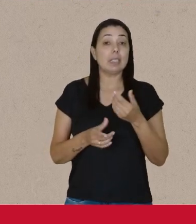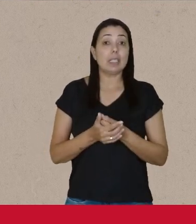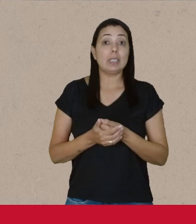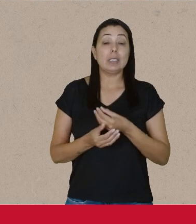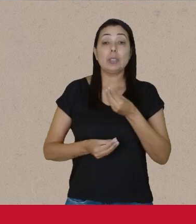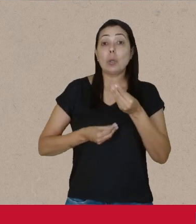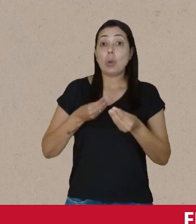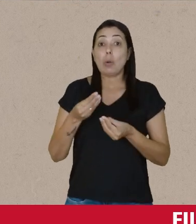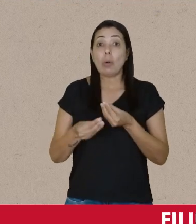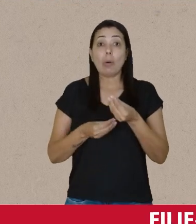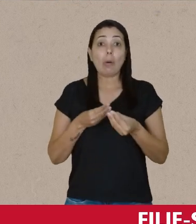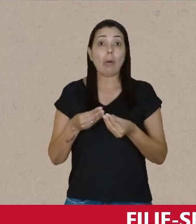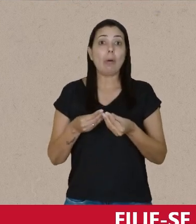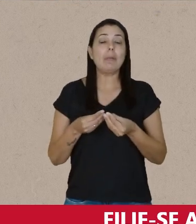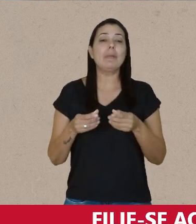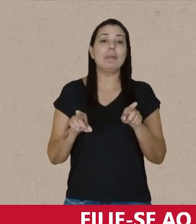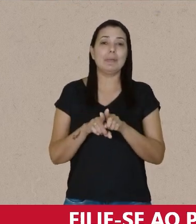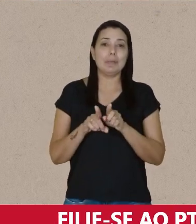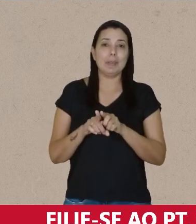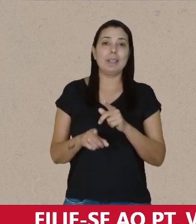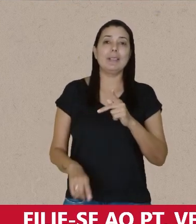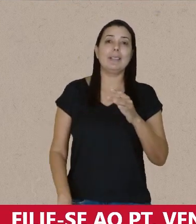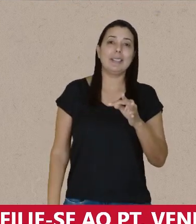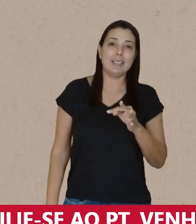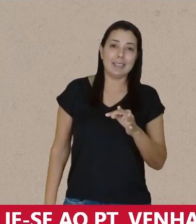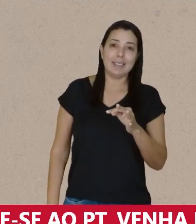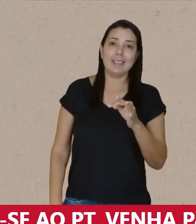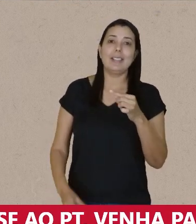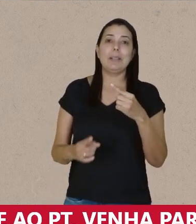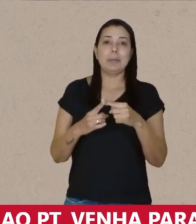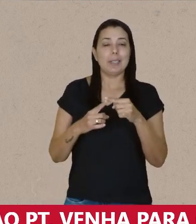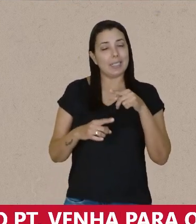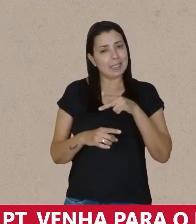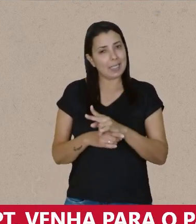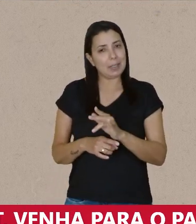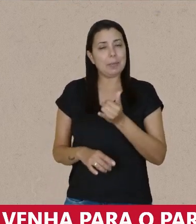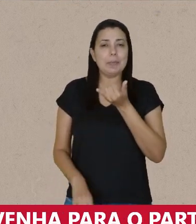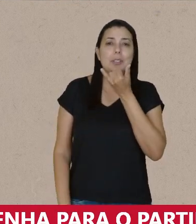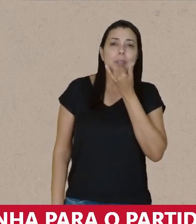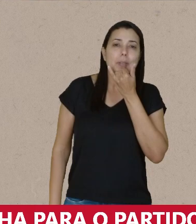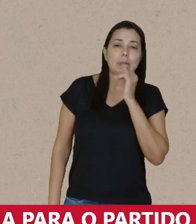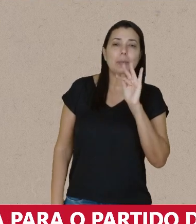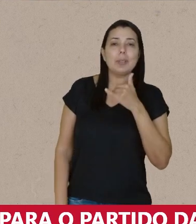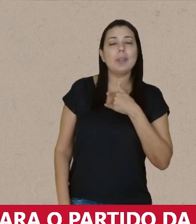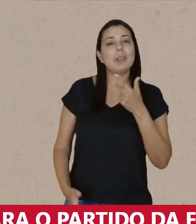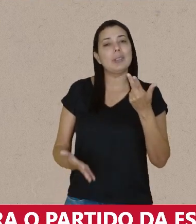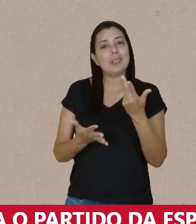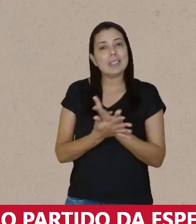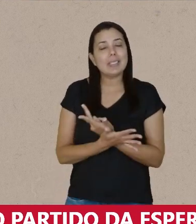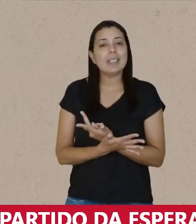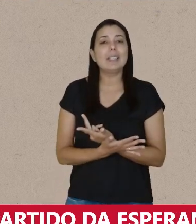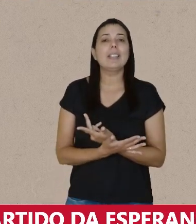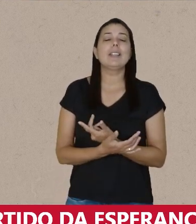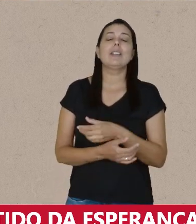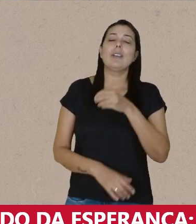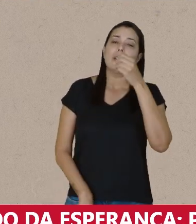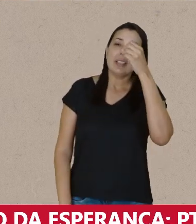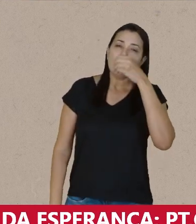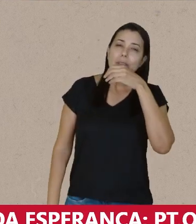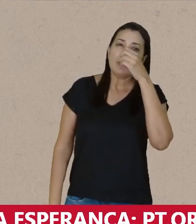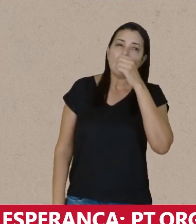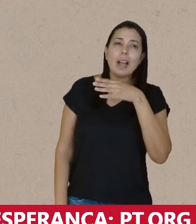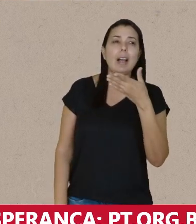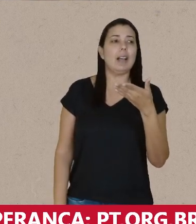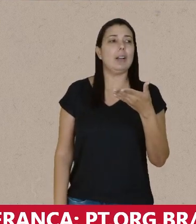Como eu estou dirigendo o PT, porque sempre perdoa nossos erros, sempre perdoa nossas falhas,